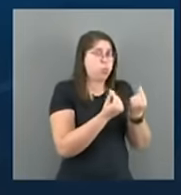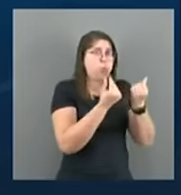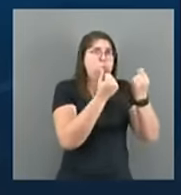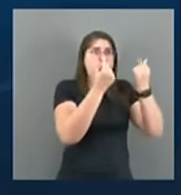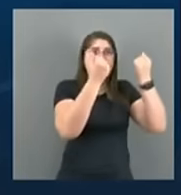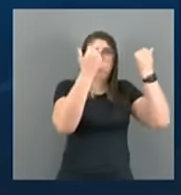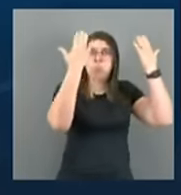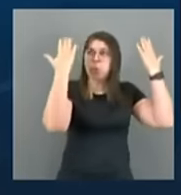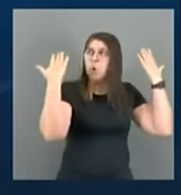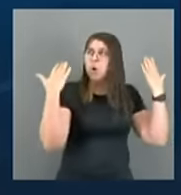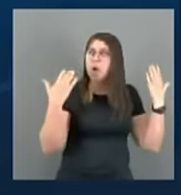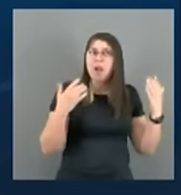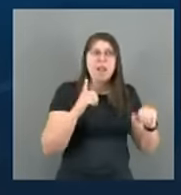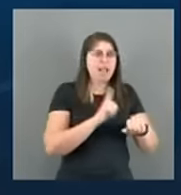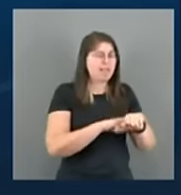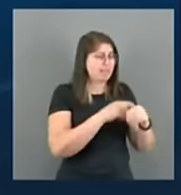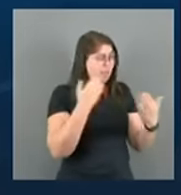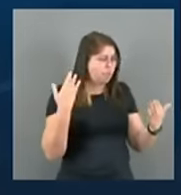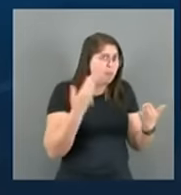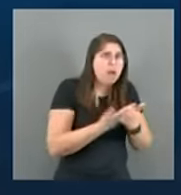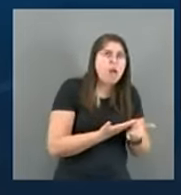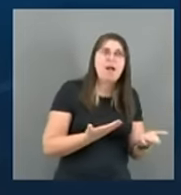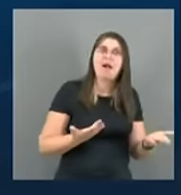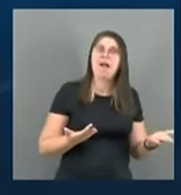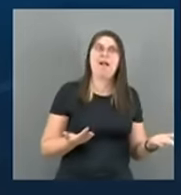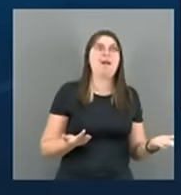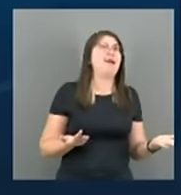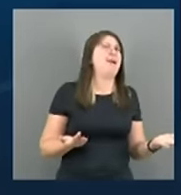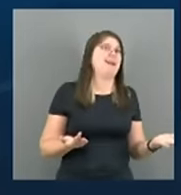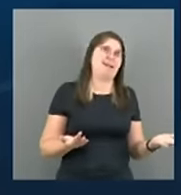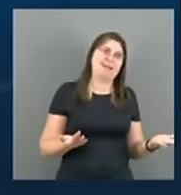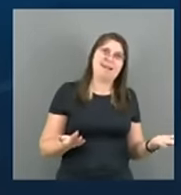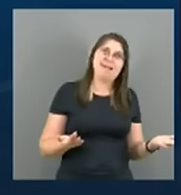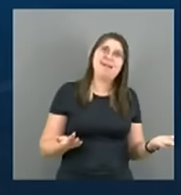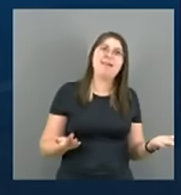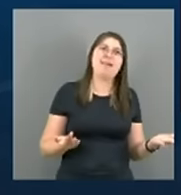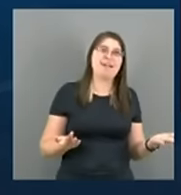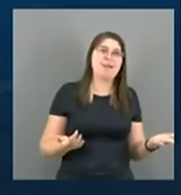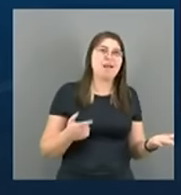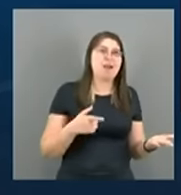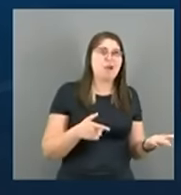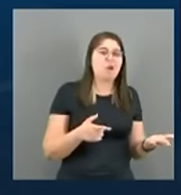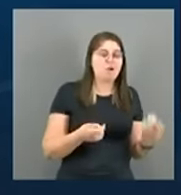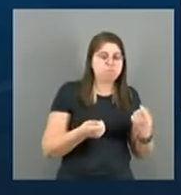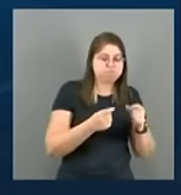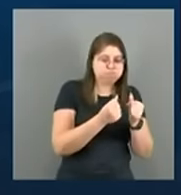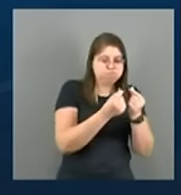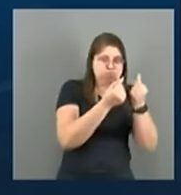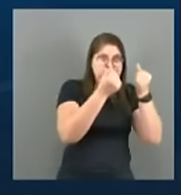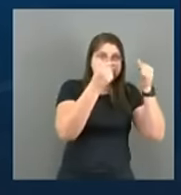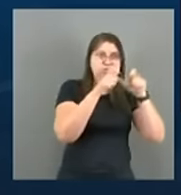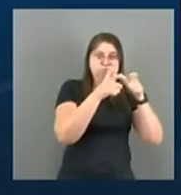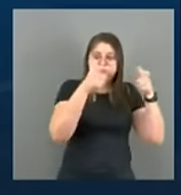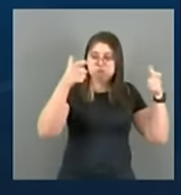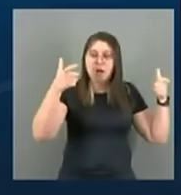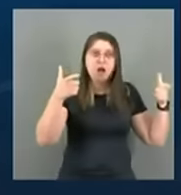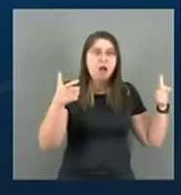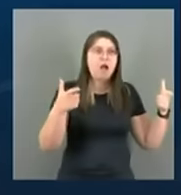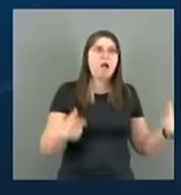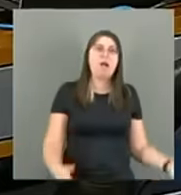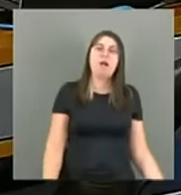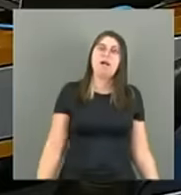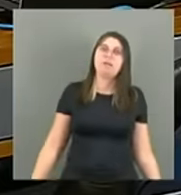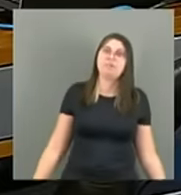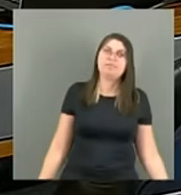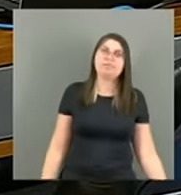pouco tempo. Então, é algo que, tipo, para você entender a dimensão do mercado, entende? A